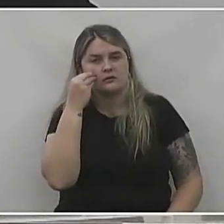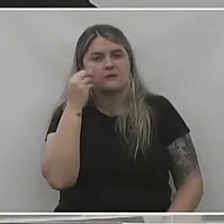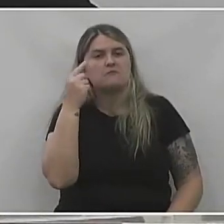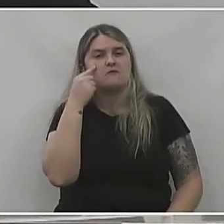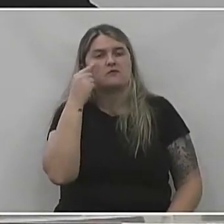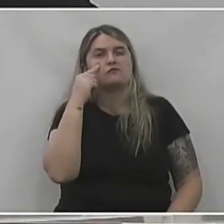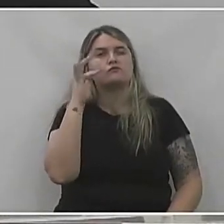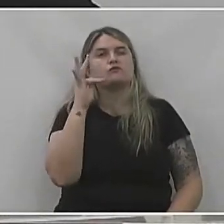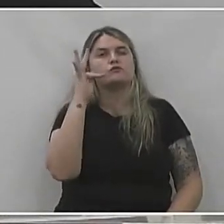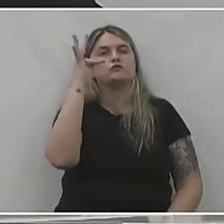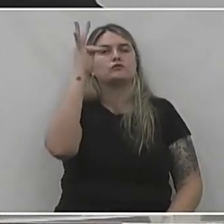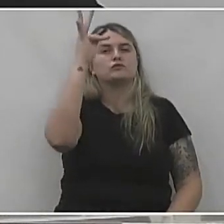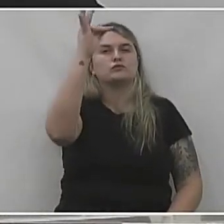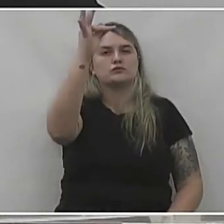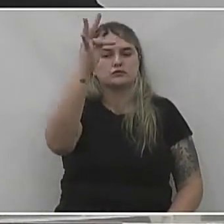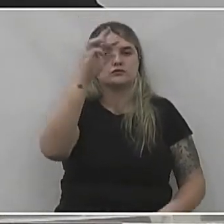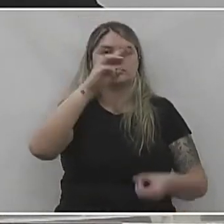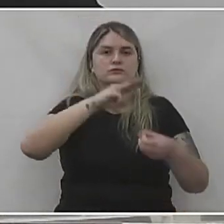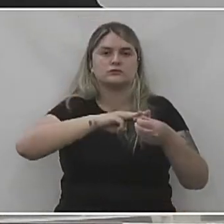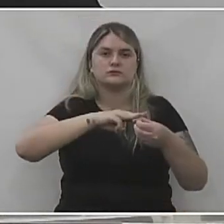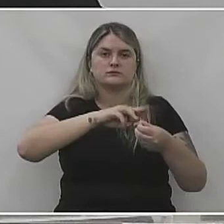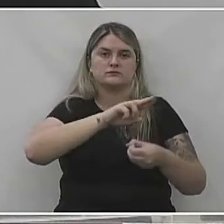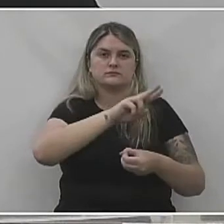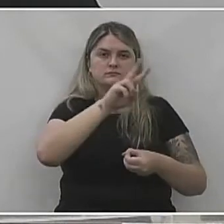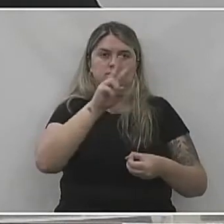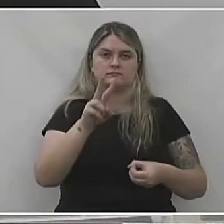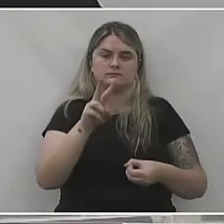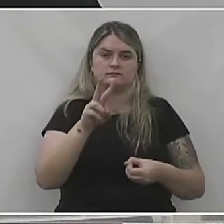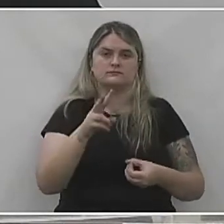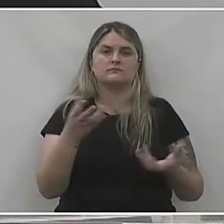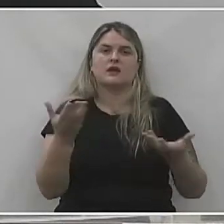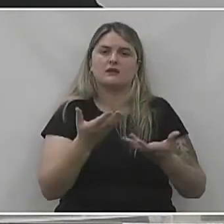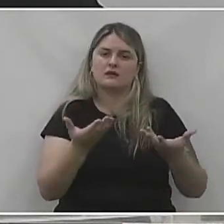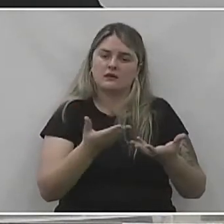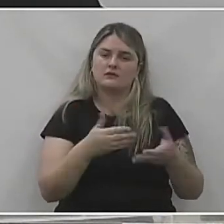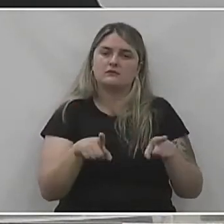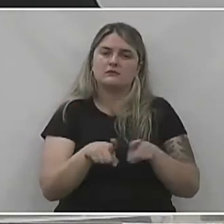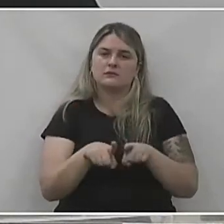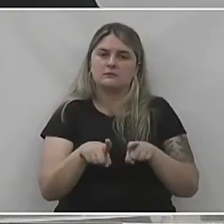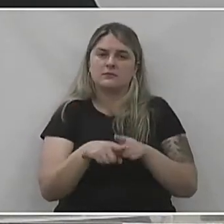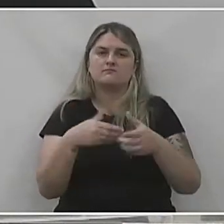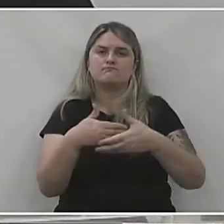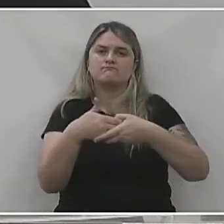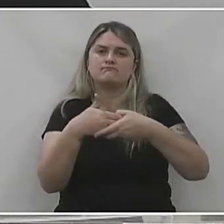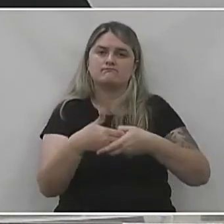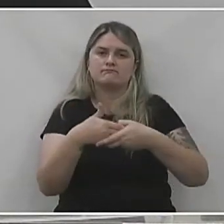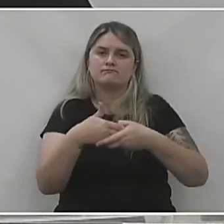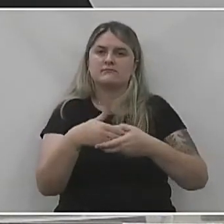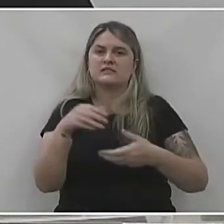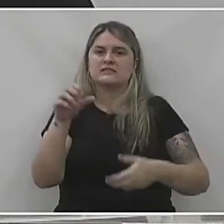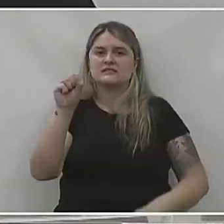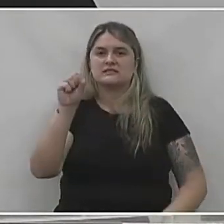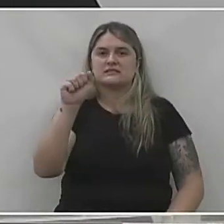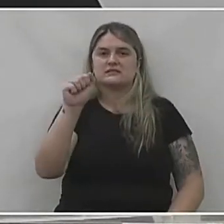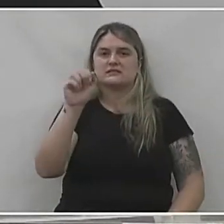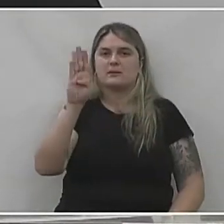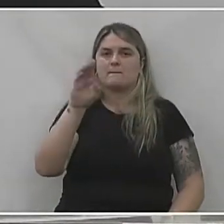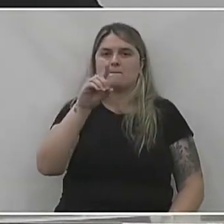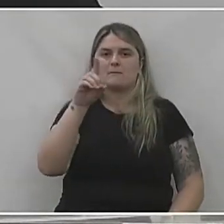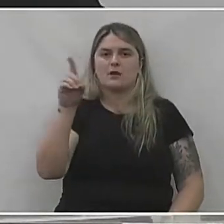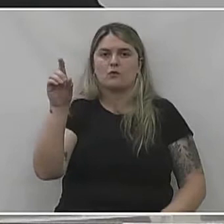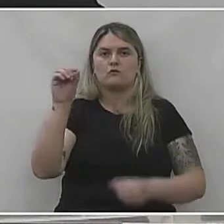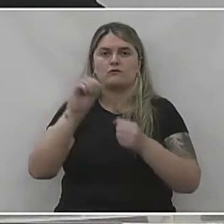nesse Horizonte Além do município de União da Vitória quero também parabenizar o sabão